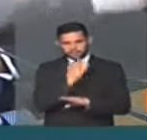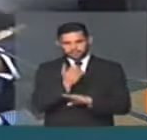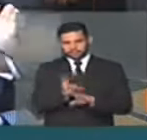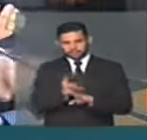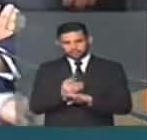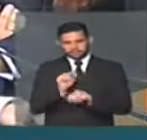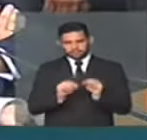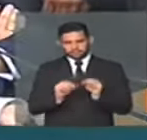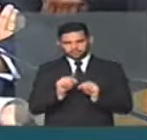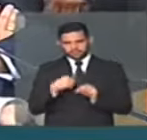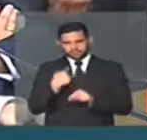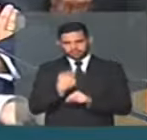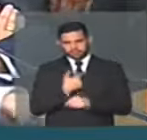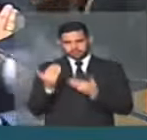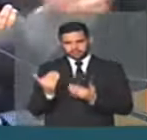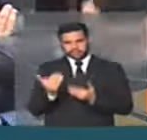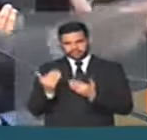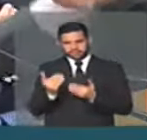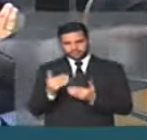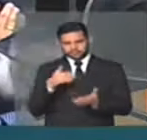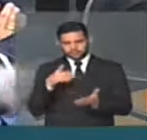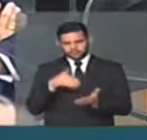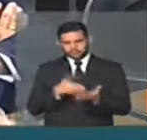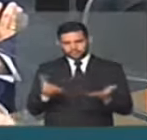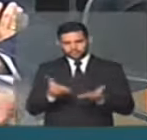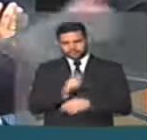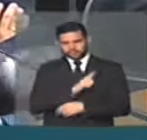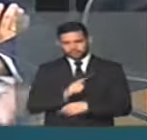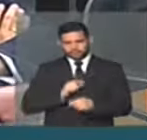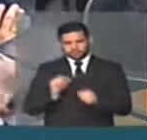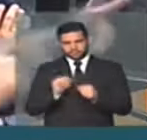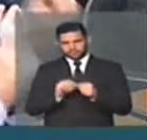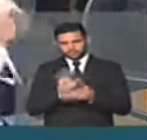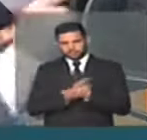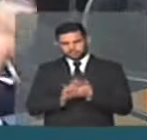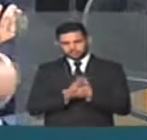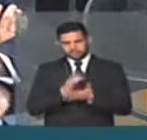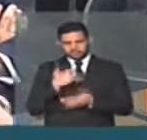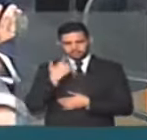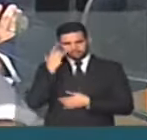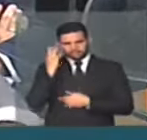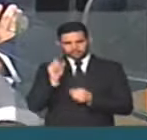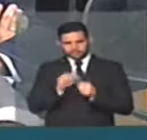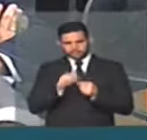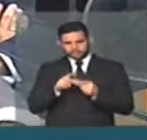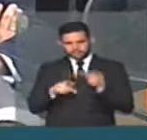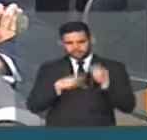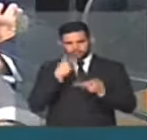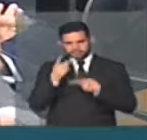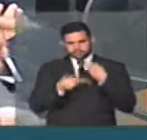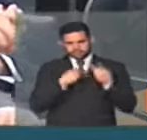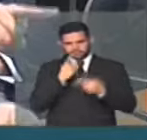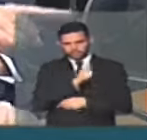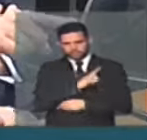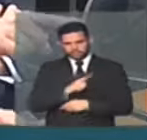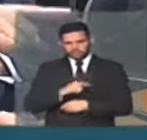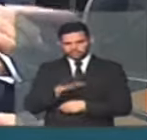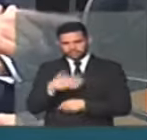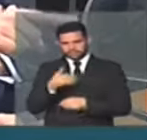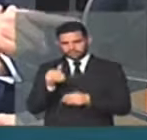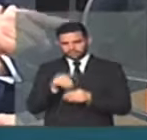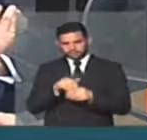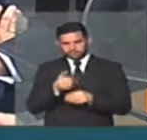integral para a nossa juventude. Até hoje o governo não cumpriu. É muito fácil fazer o discurso. O governo,